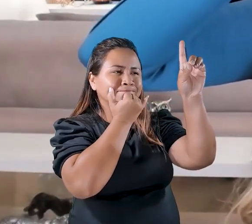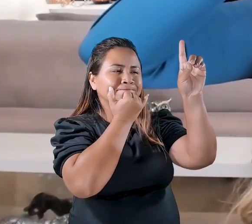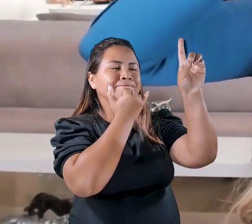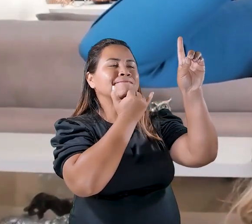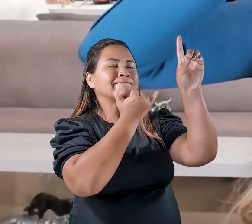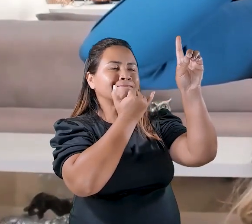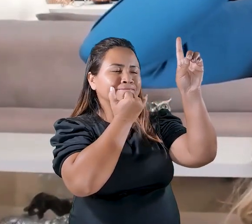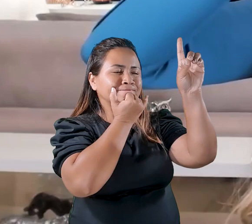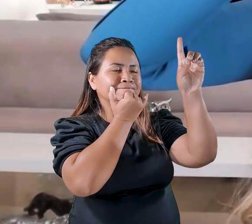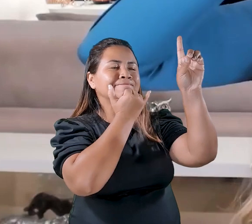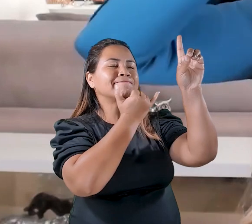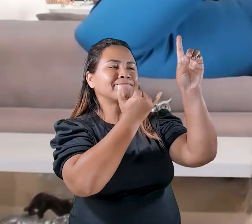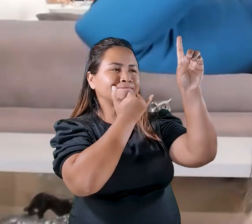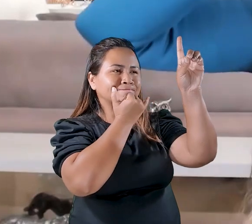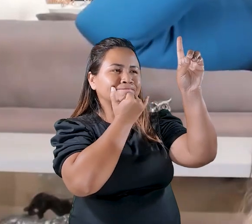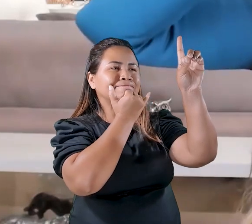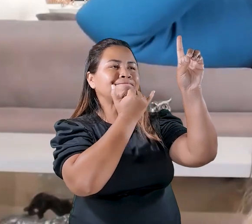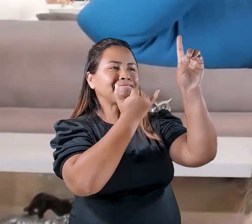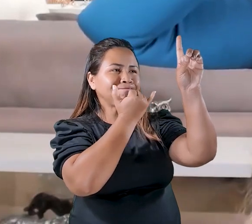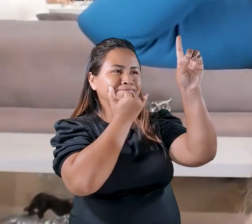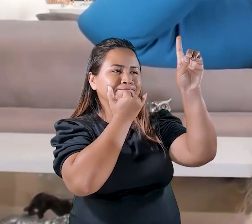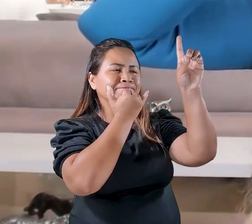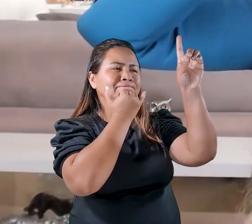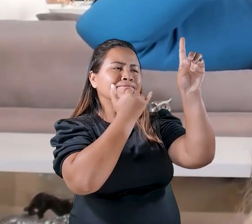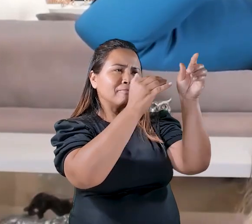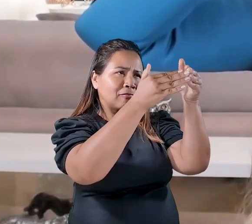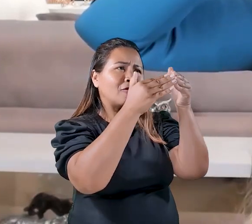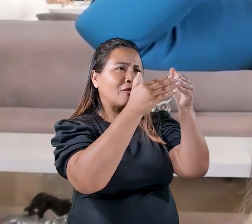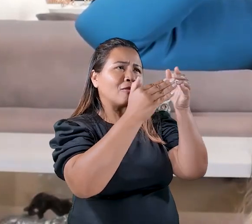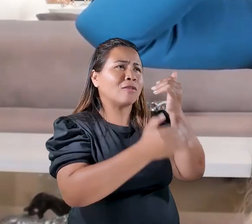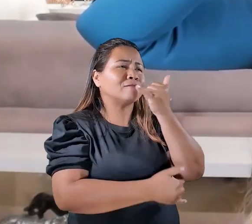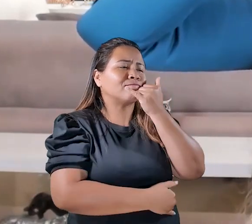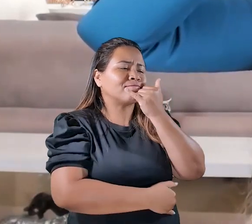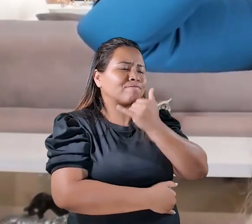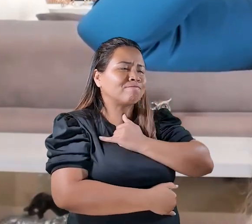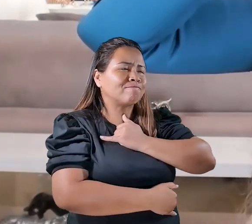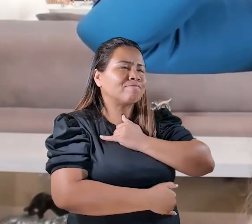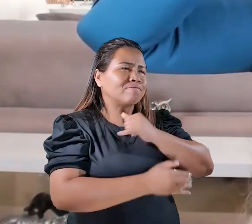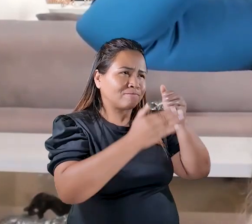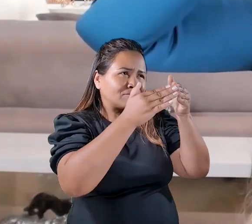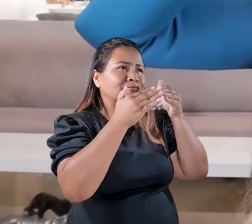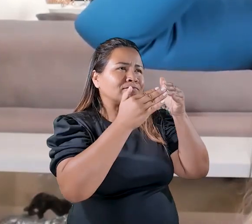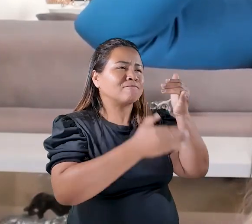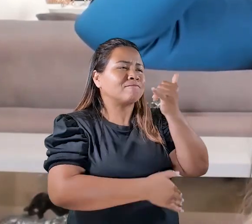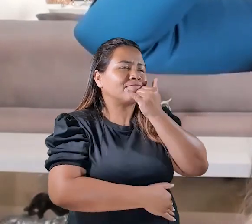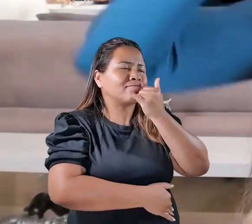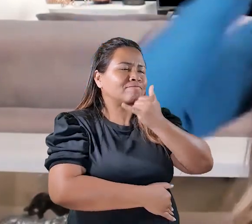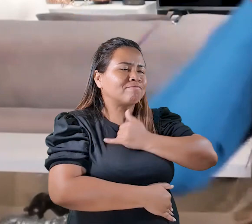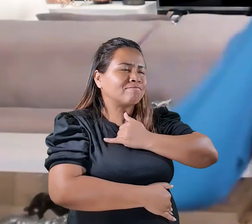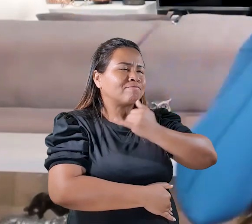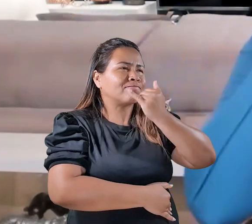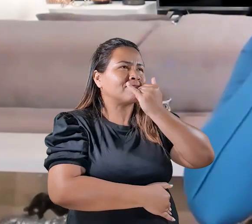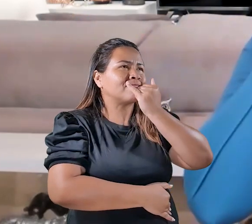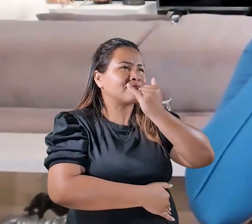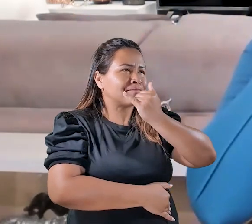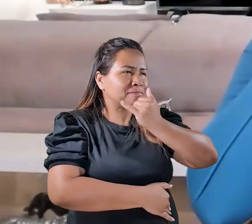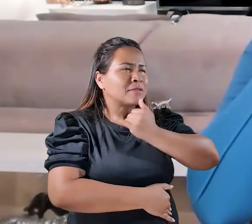Sinto muito. Sinto muito. Por favor, me perdoa. Me perdoa. Me